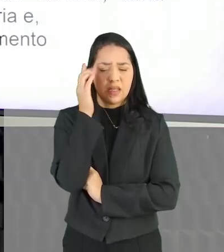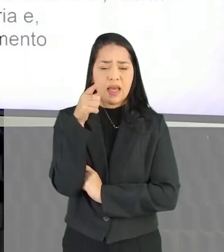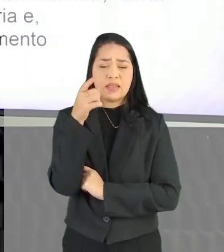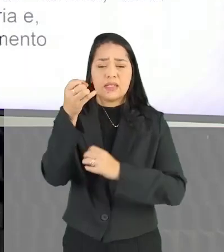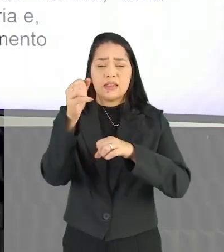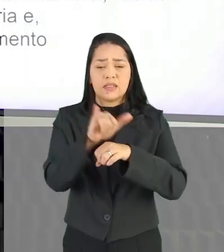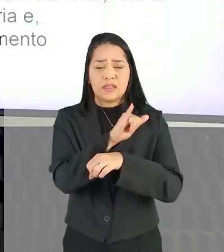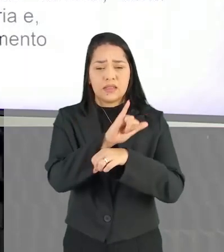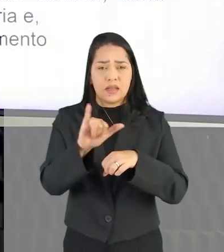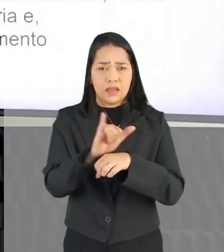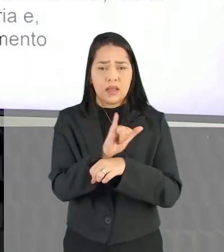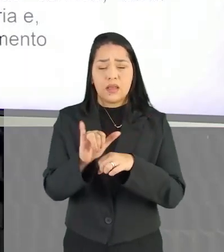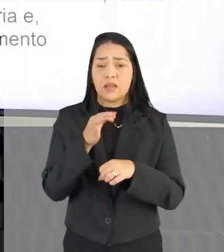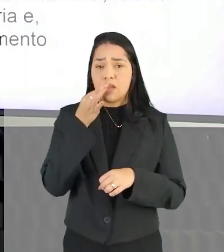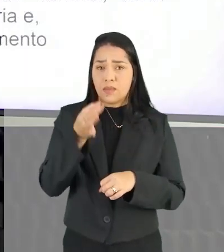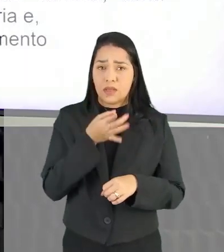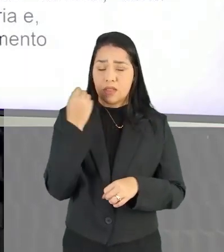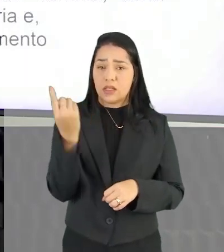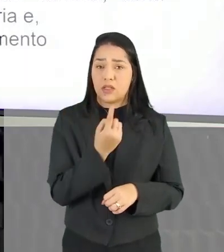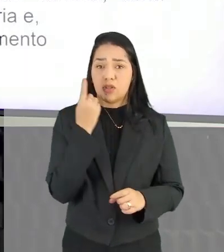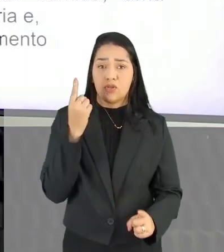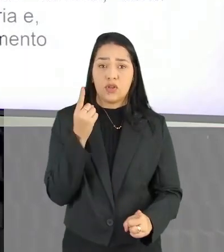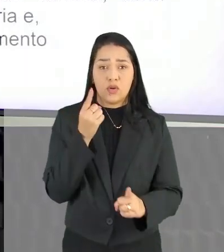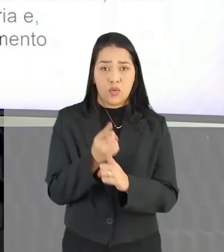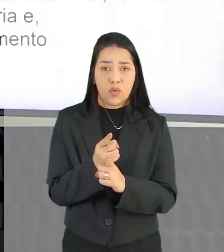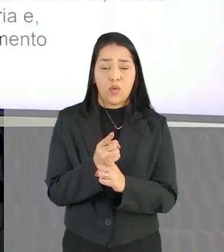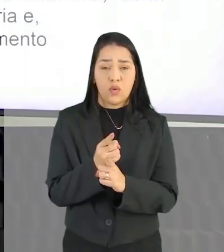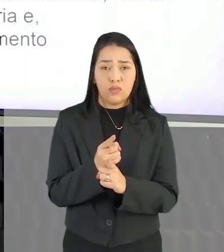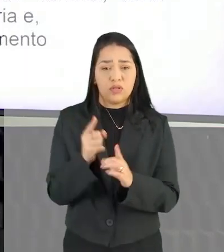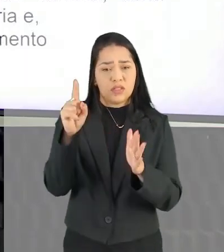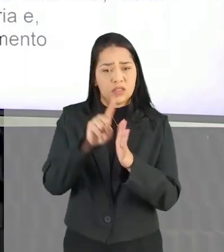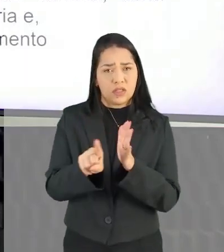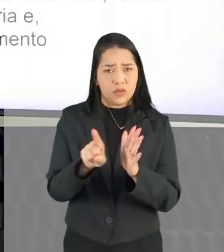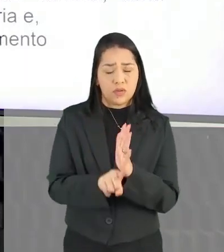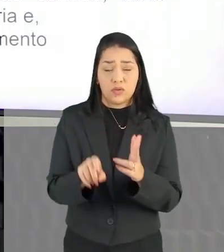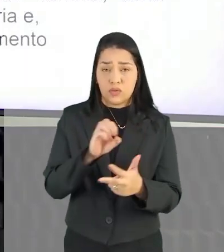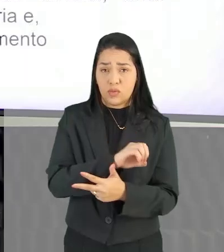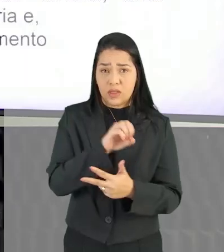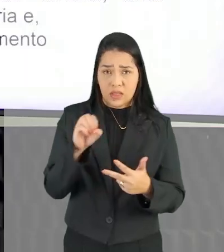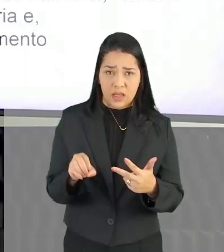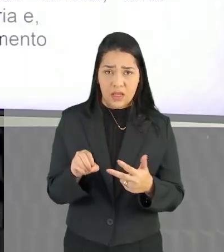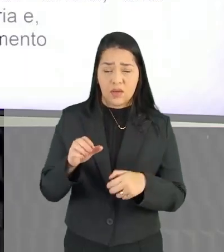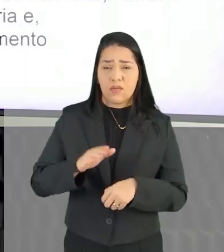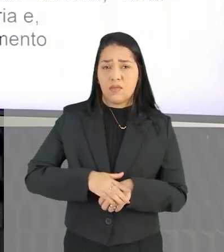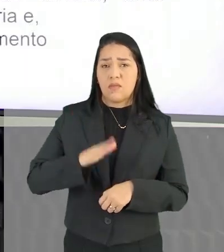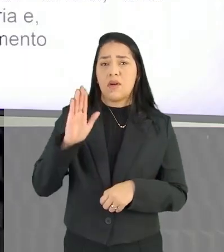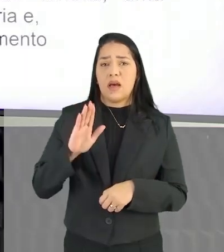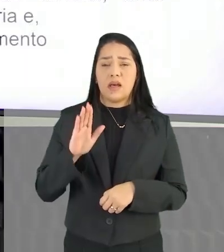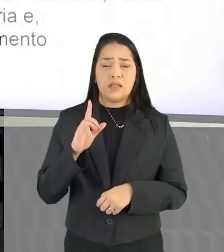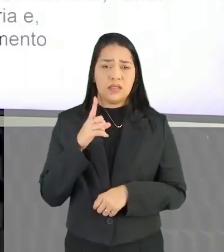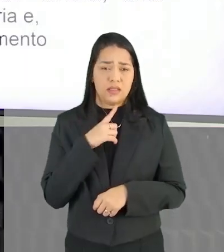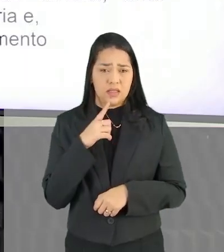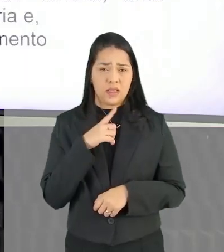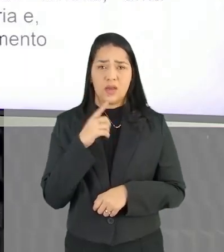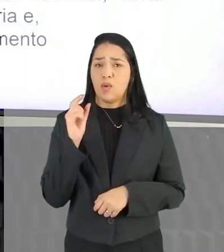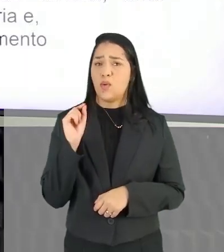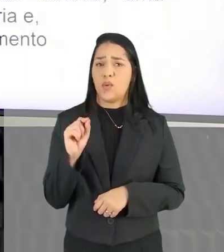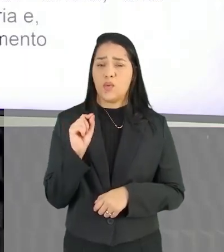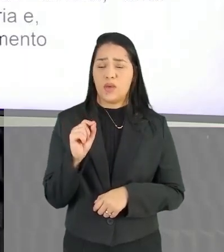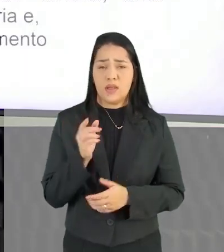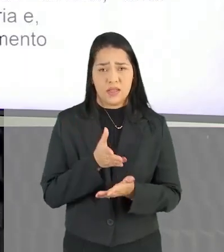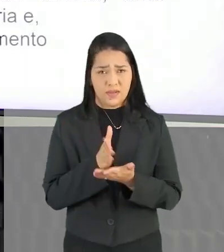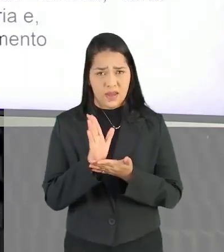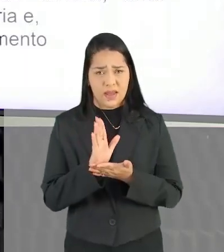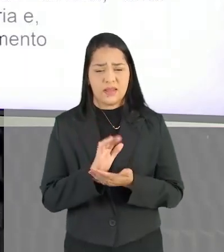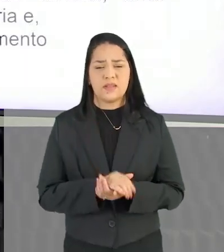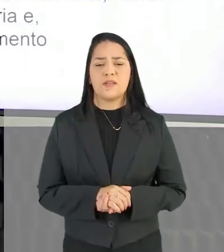estratégias argumentativas que, de modo geral, a gente encontra nas questões do Enem, né? Então, a gente tem mais uma questão aqui, que é nesse